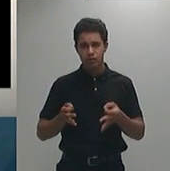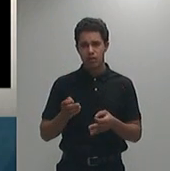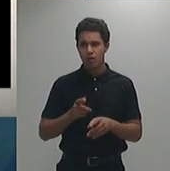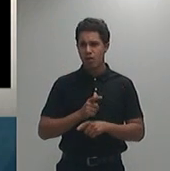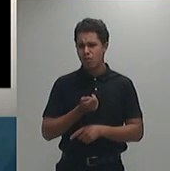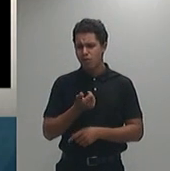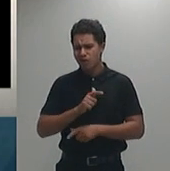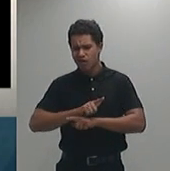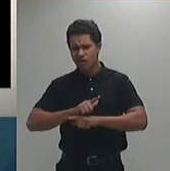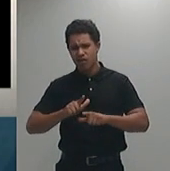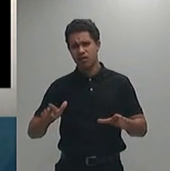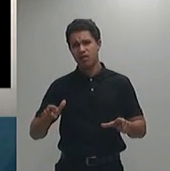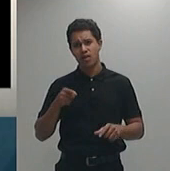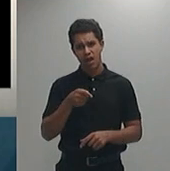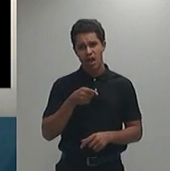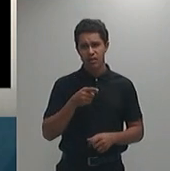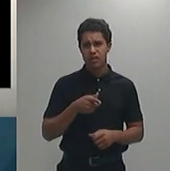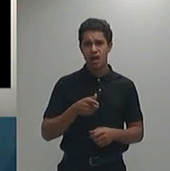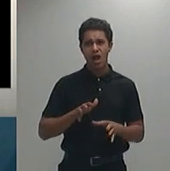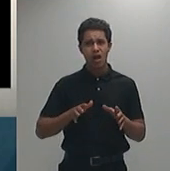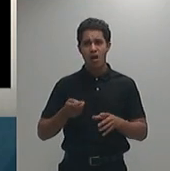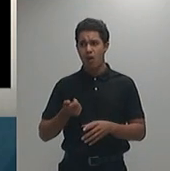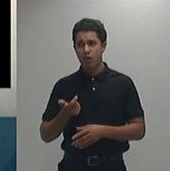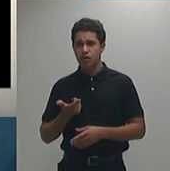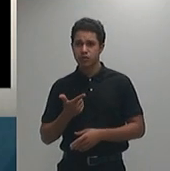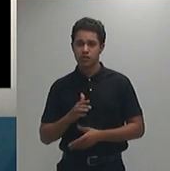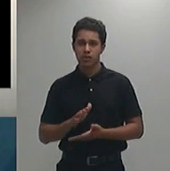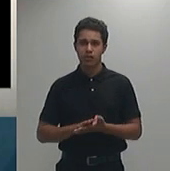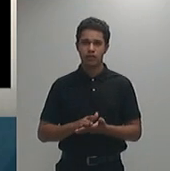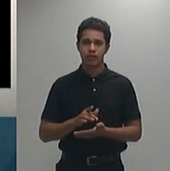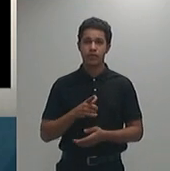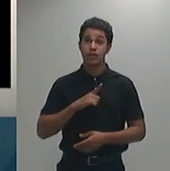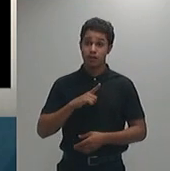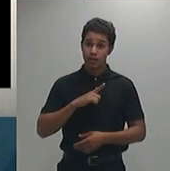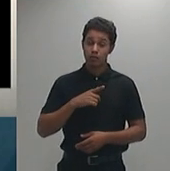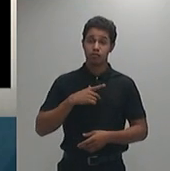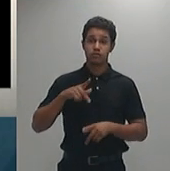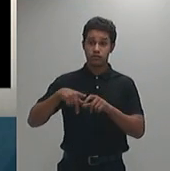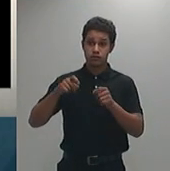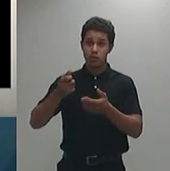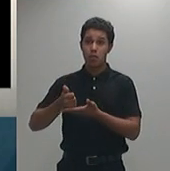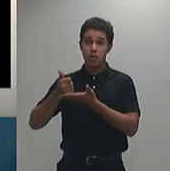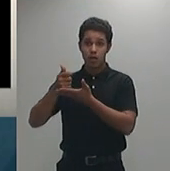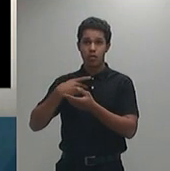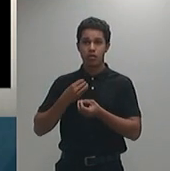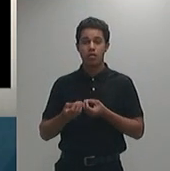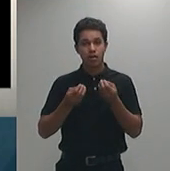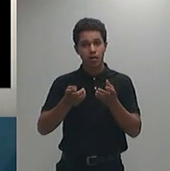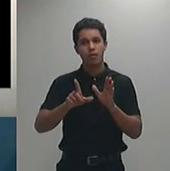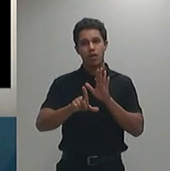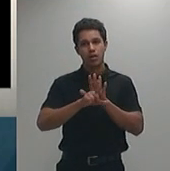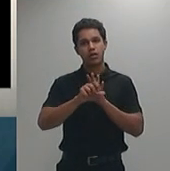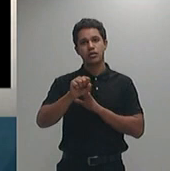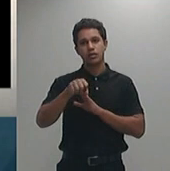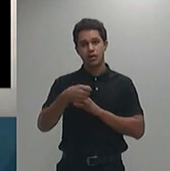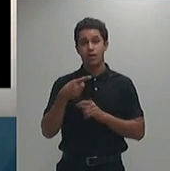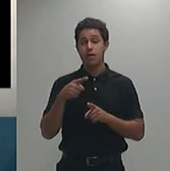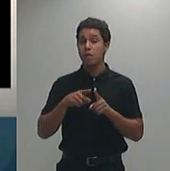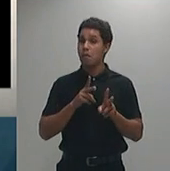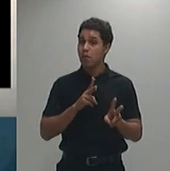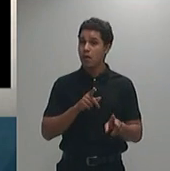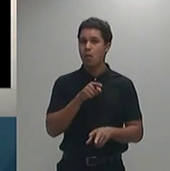Essas são quase não é utilizada existe um prêmio dado pela lei sim e mesmo com esse prêmio